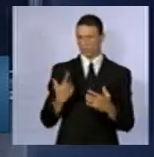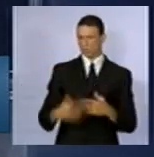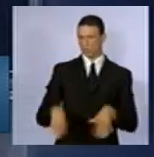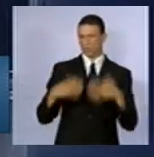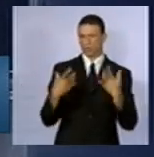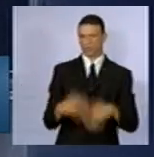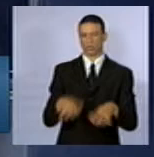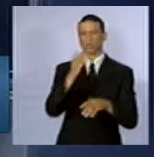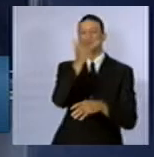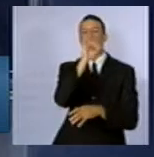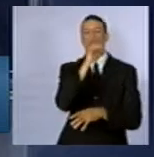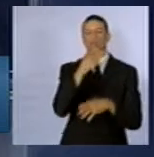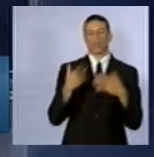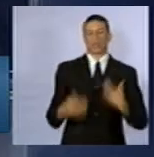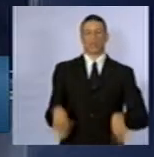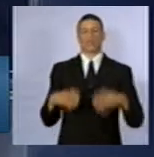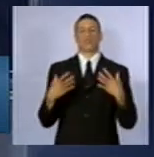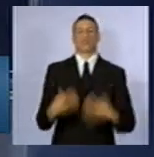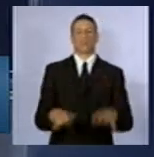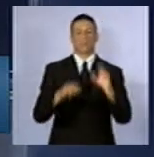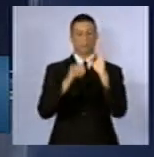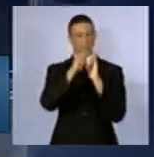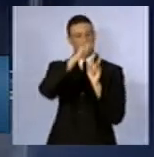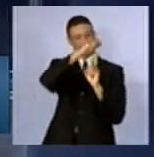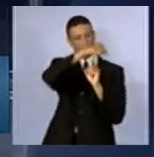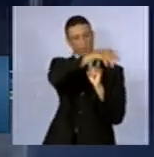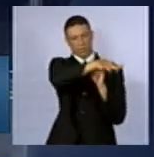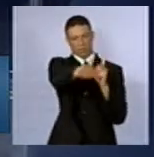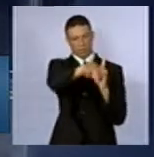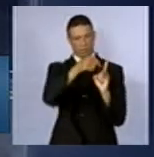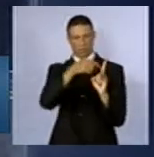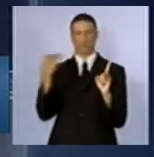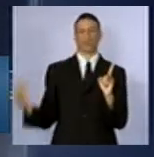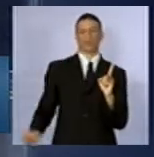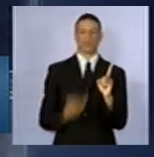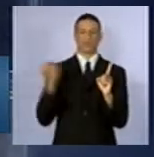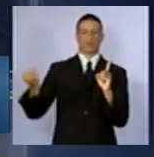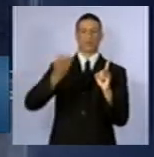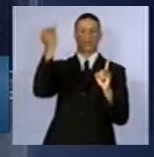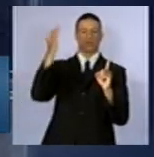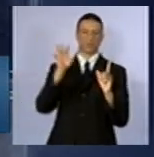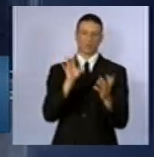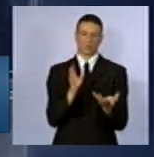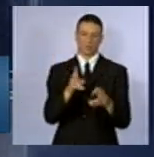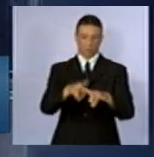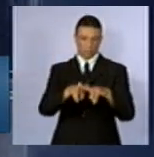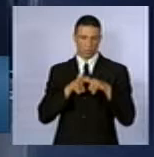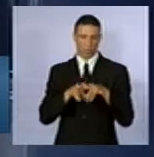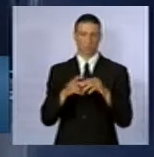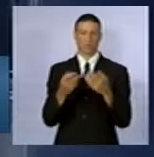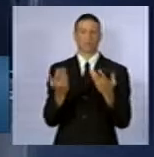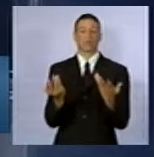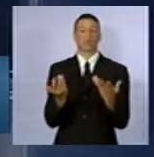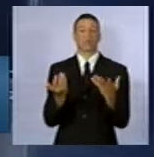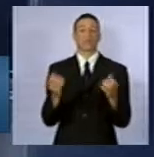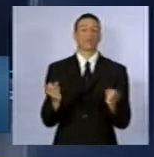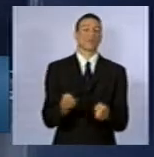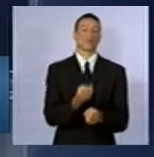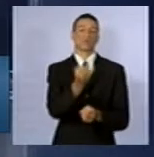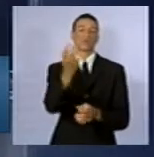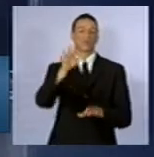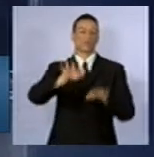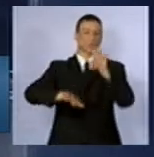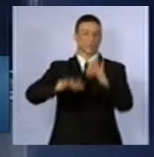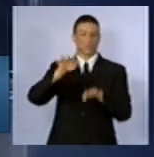hidroeletricidade a transmissão tem um papel fundamental Então o que fizemos é quanto seria em